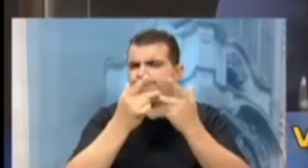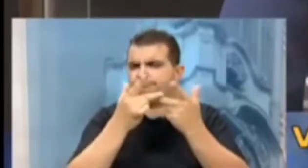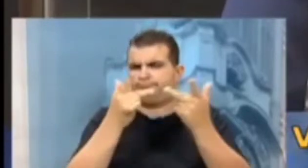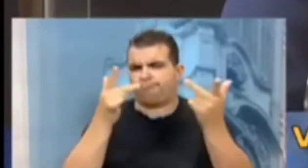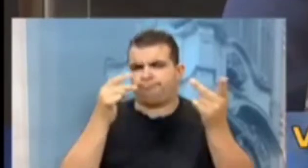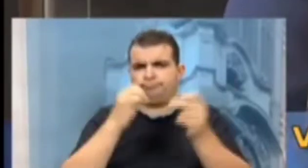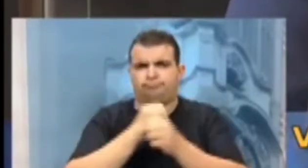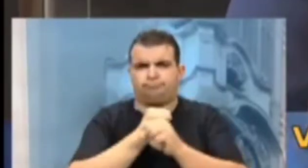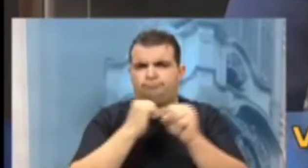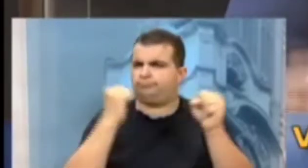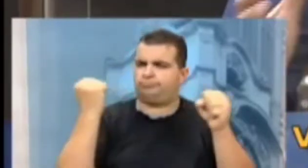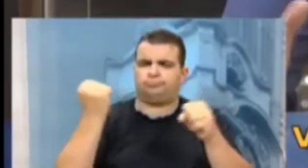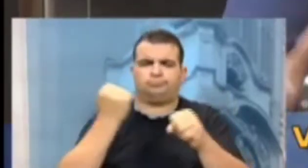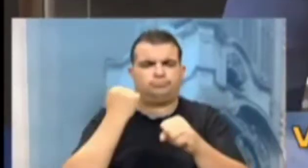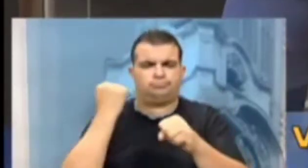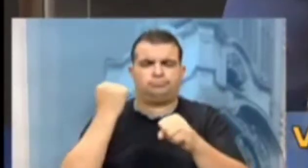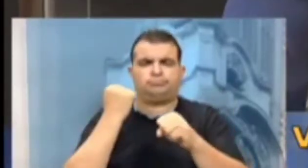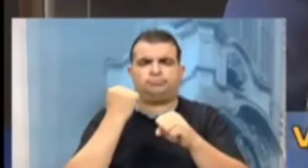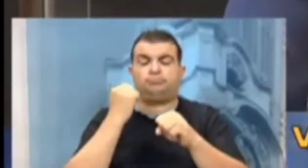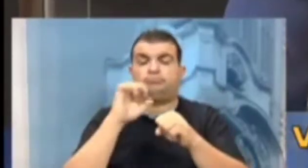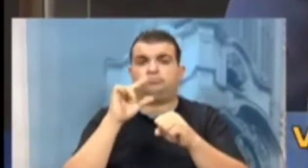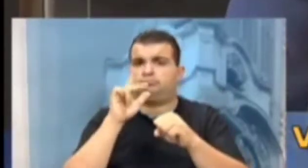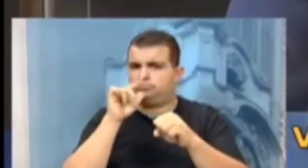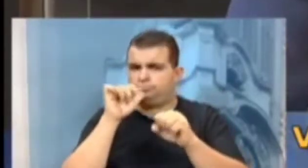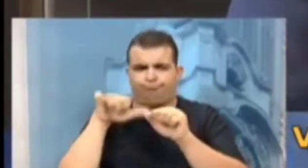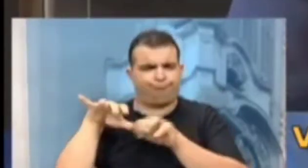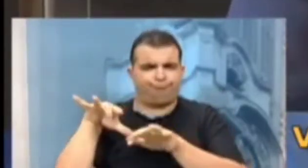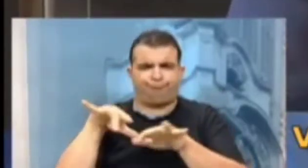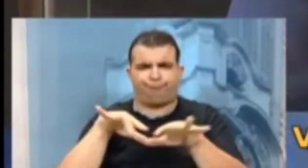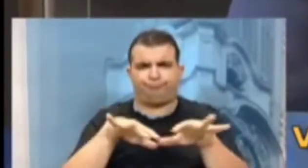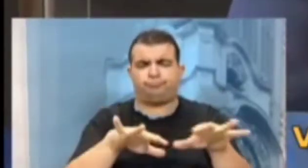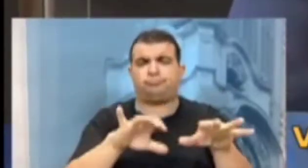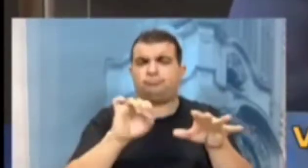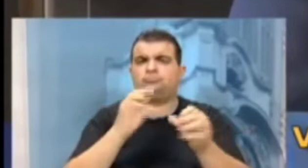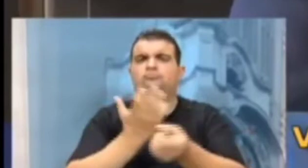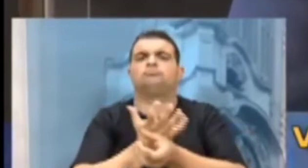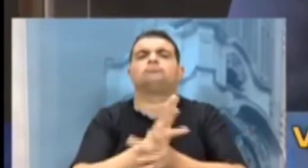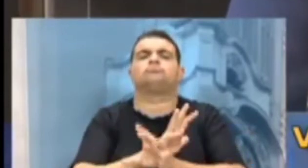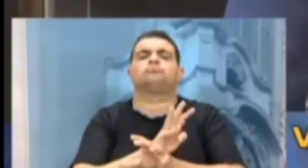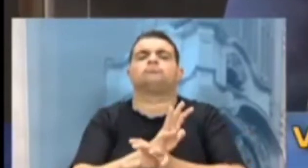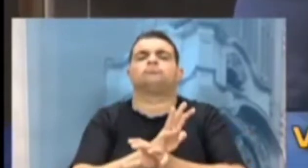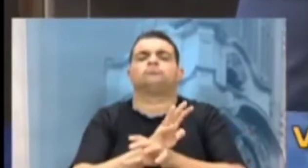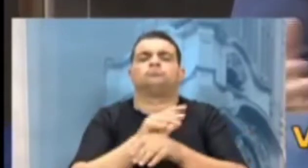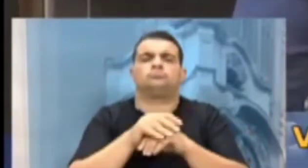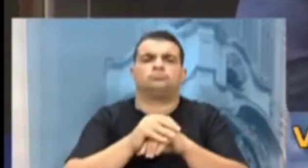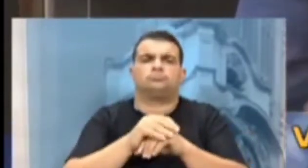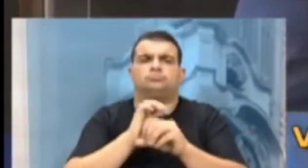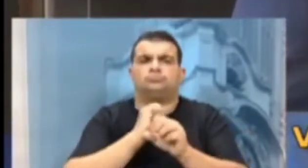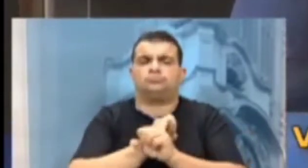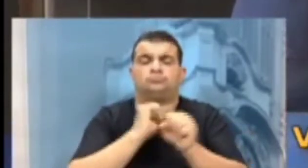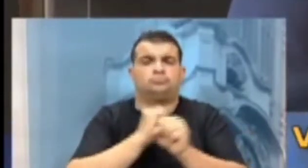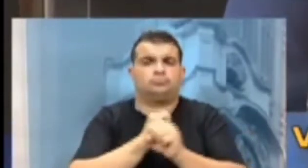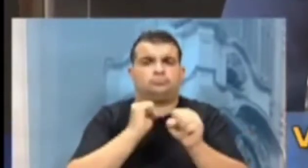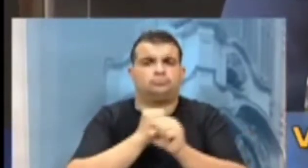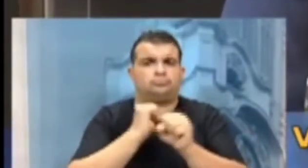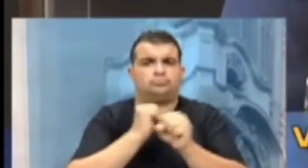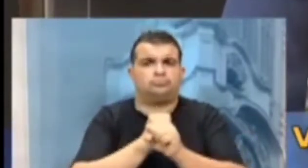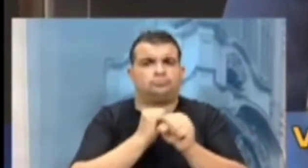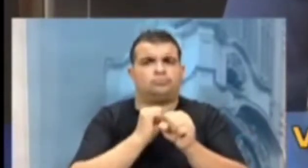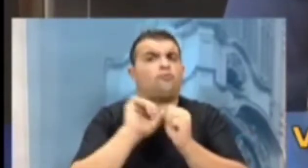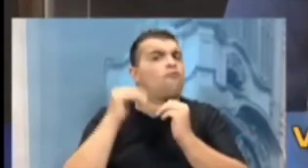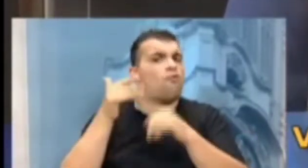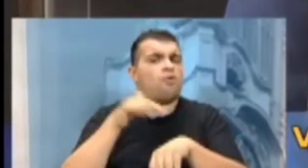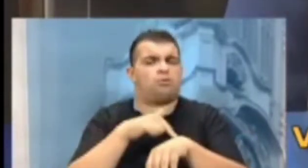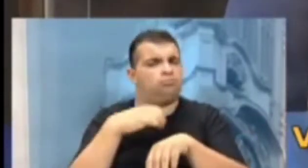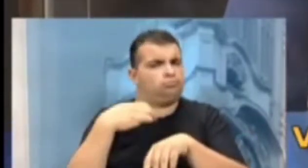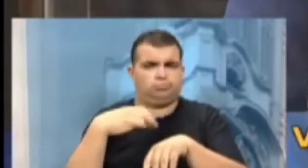extremas ou enxurradas ou seca frio fora de época